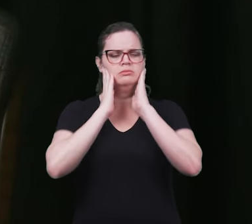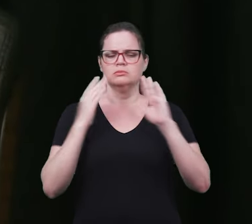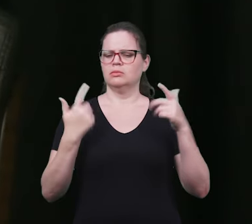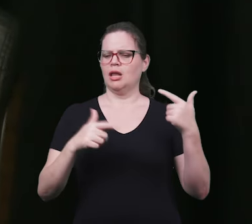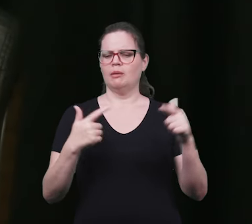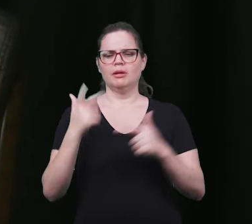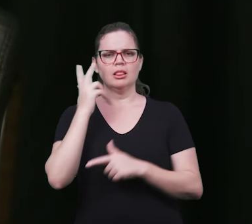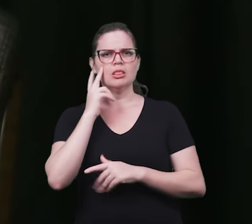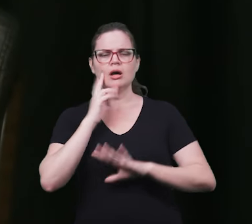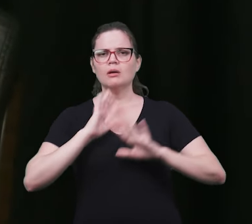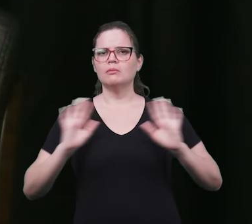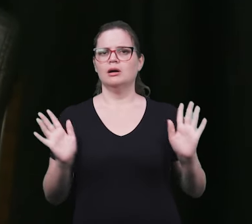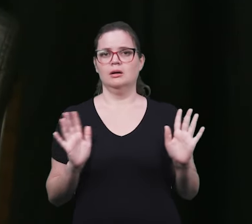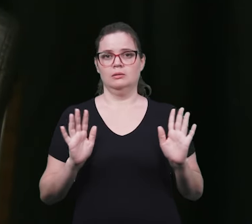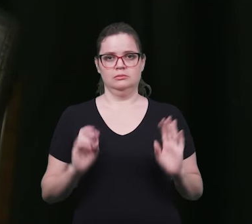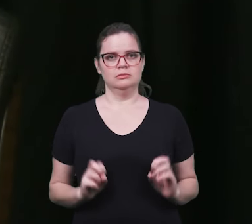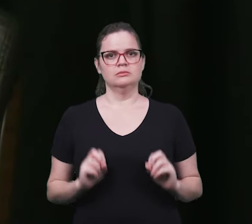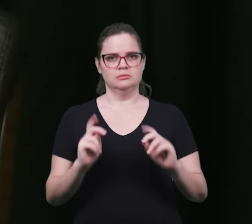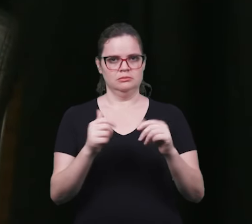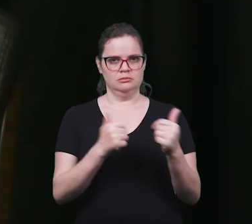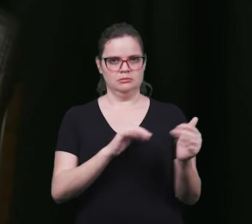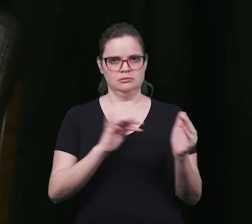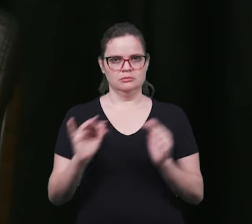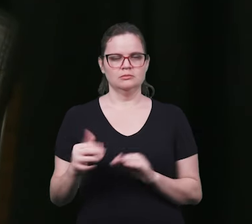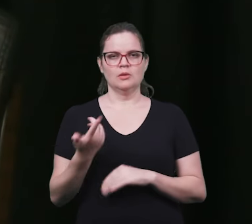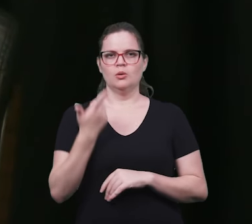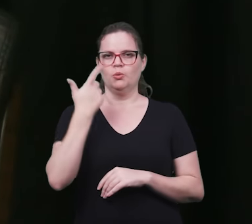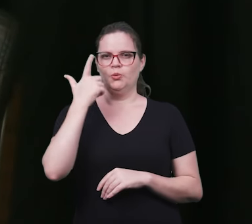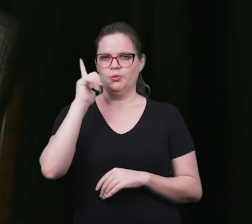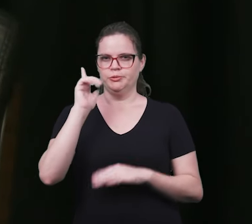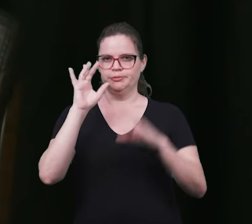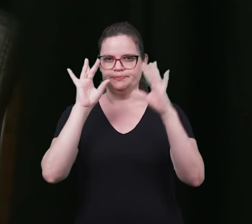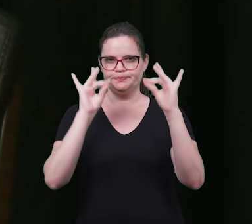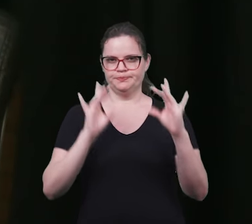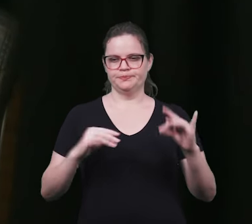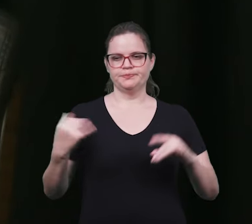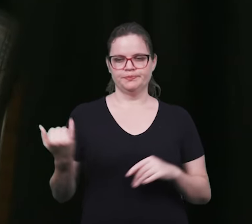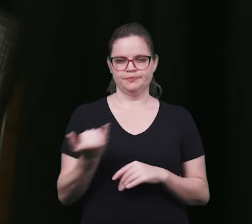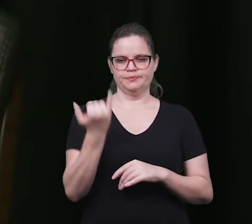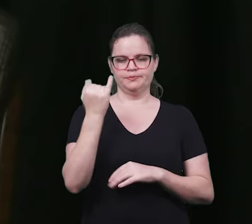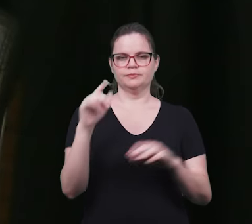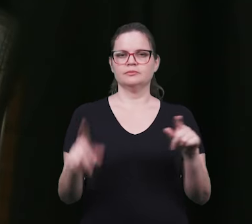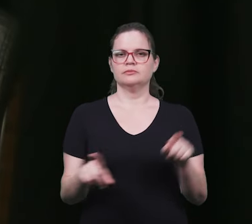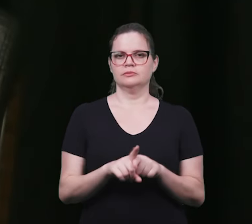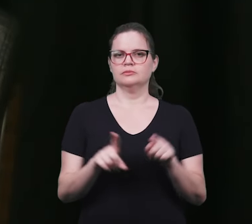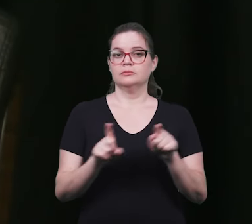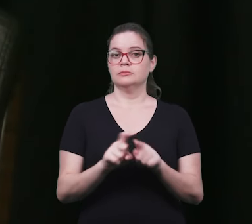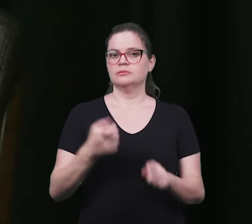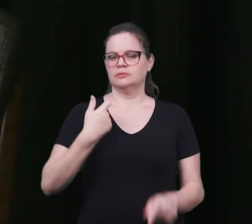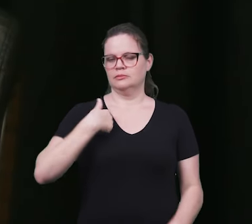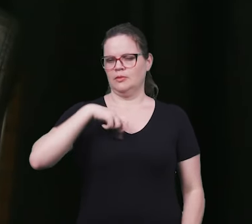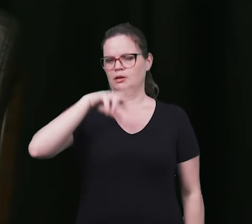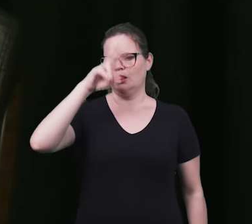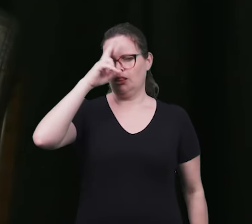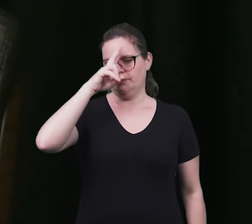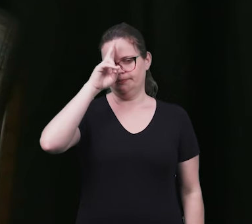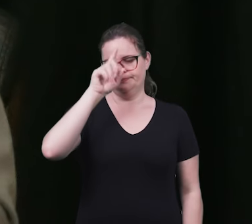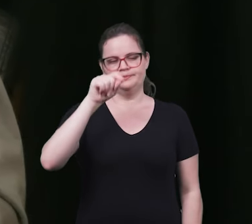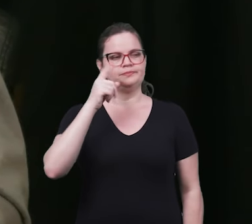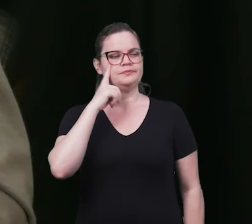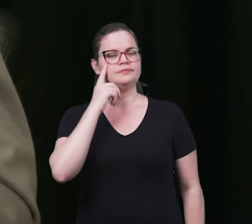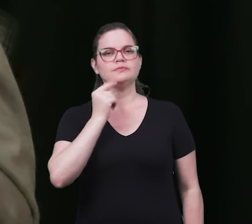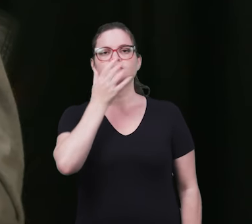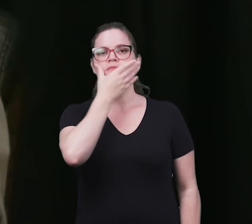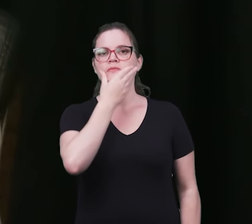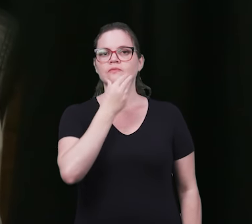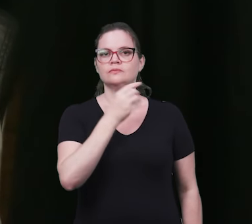Quando Daniel, agora veja bem, é um detalhe que é importante a gente falar aqui, eu me lembrei. Daniel, quando,